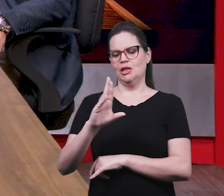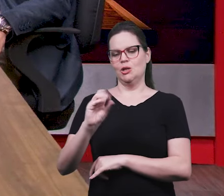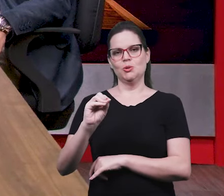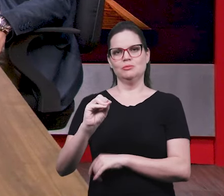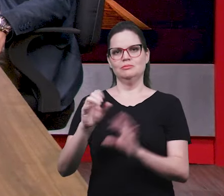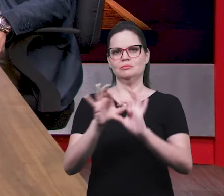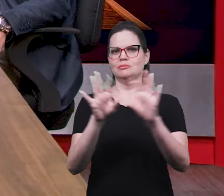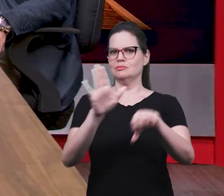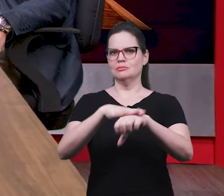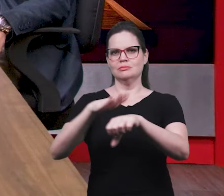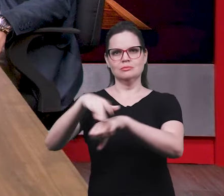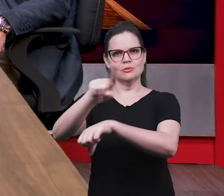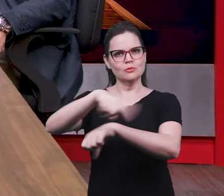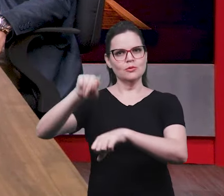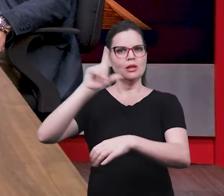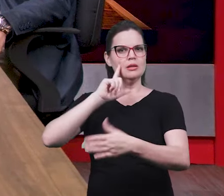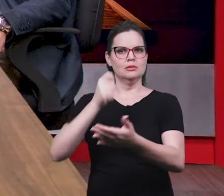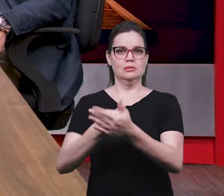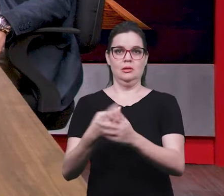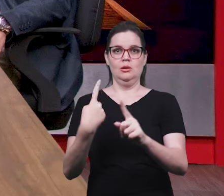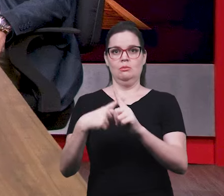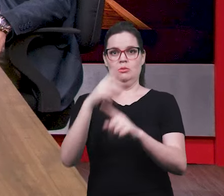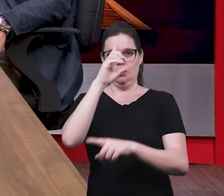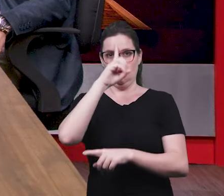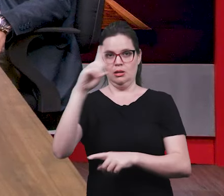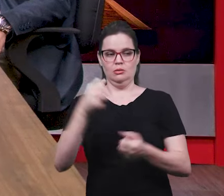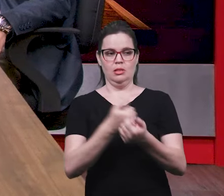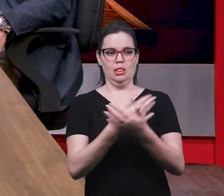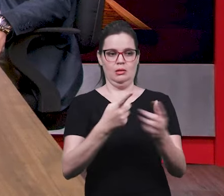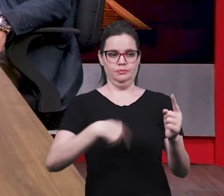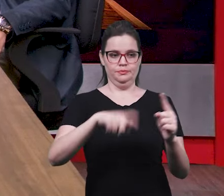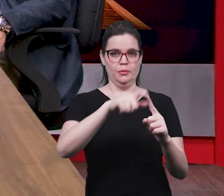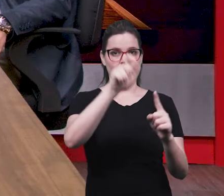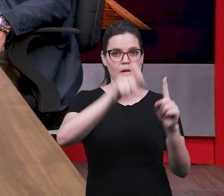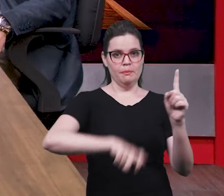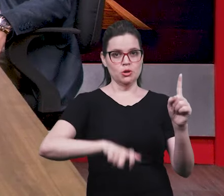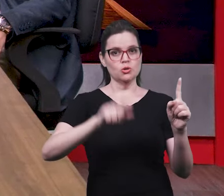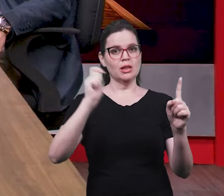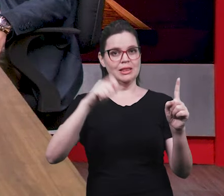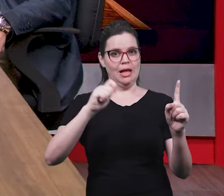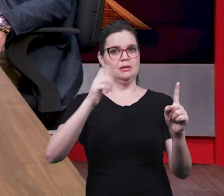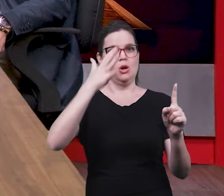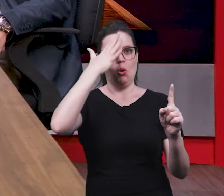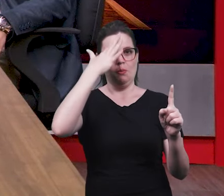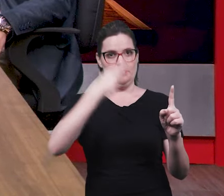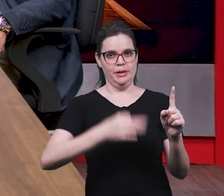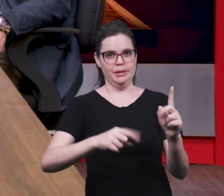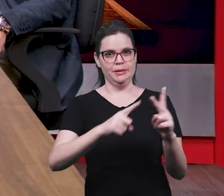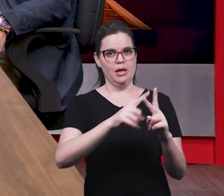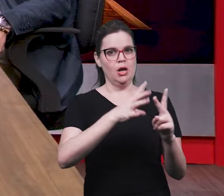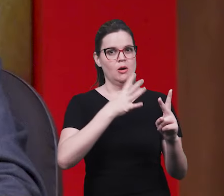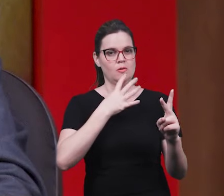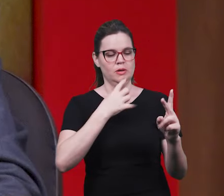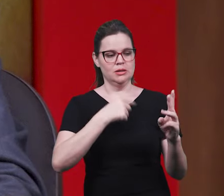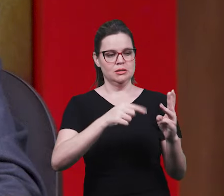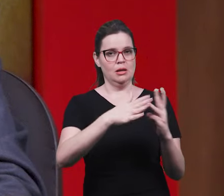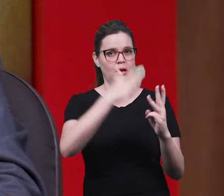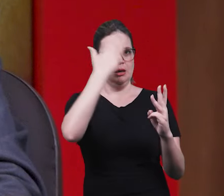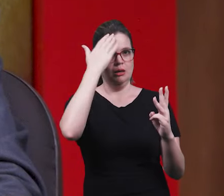de conhecer, de entender e escolher. Tudo aquilo que Deus esperava que o homem fizesse era boa